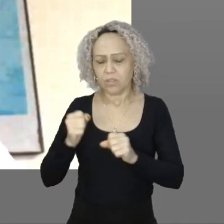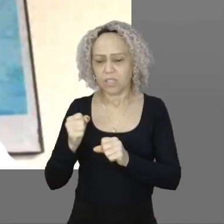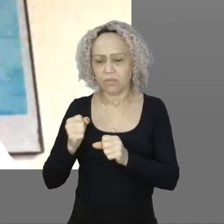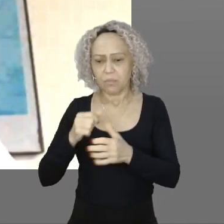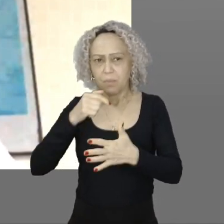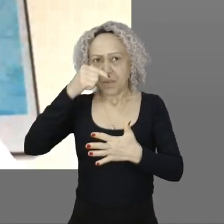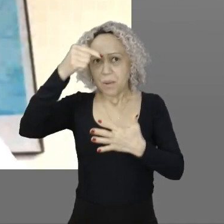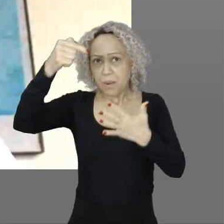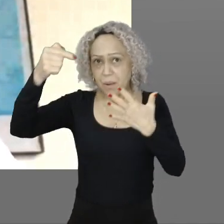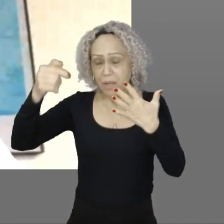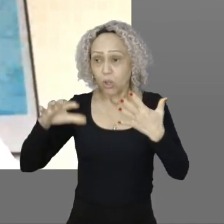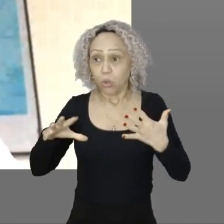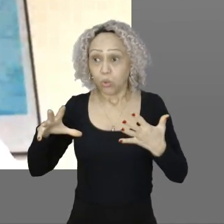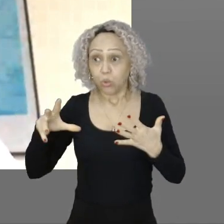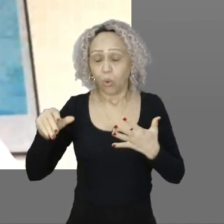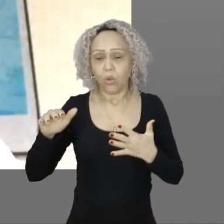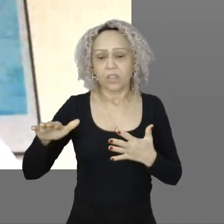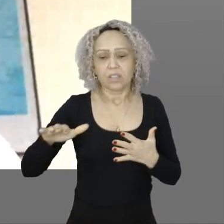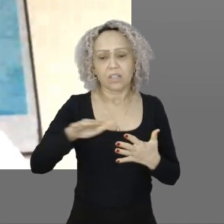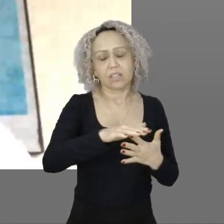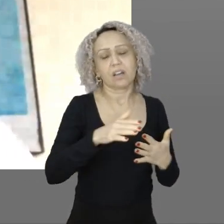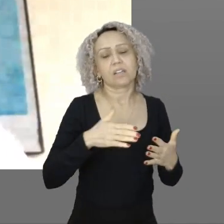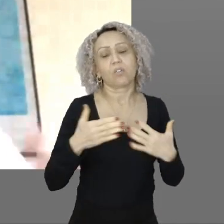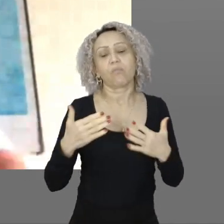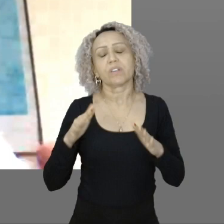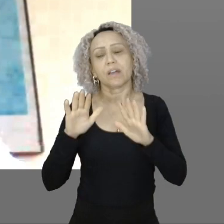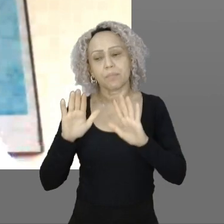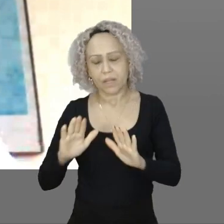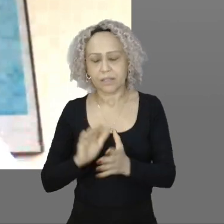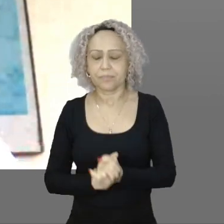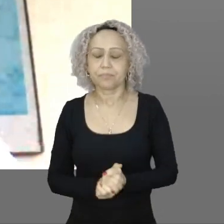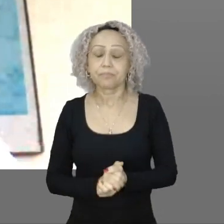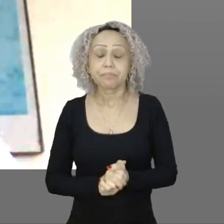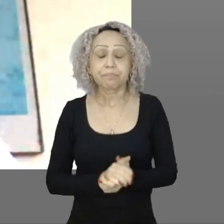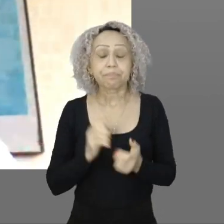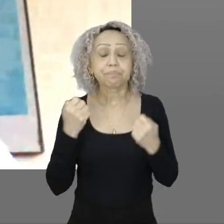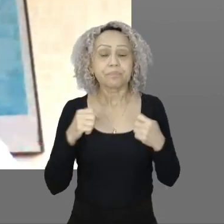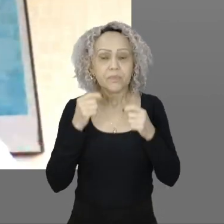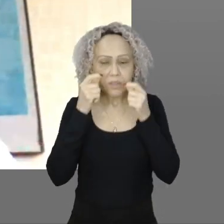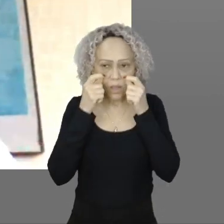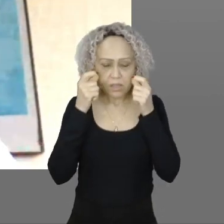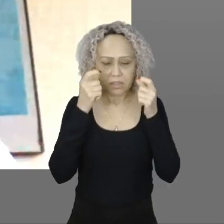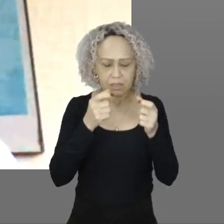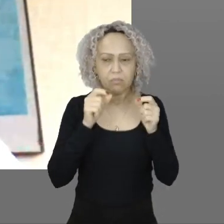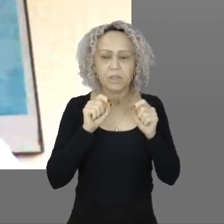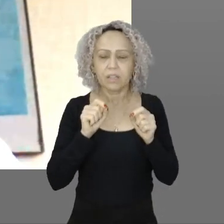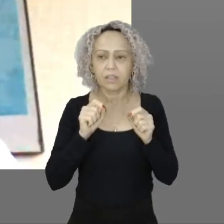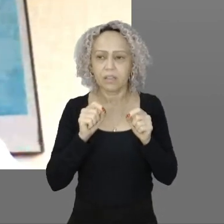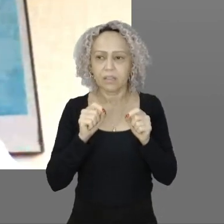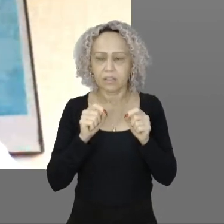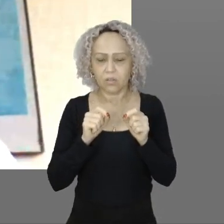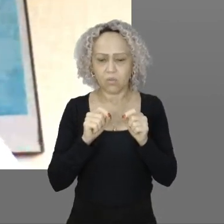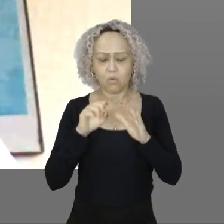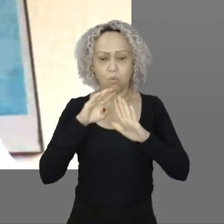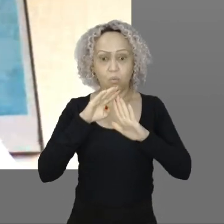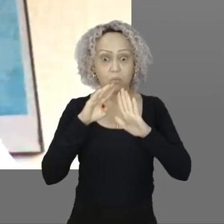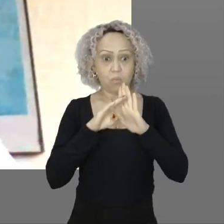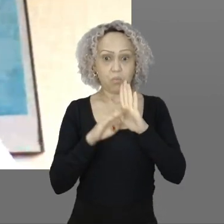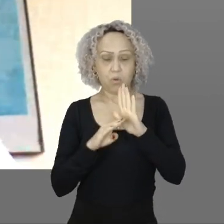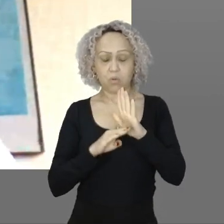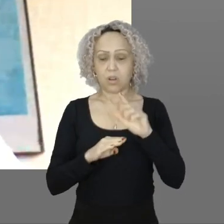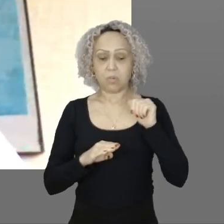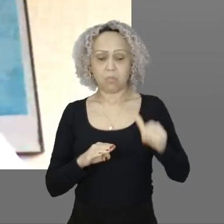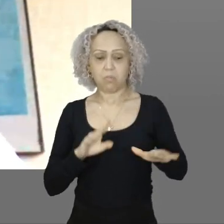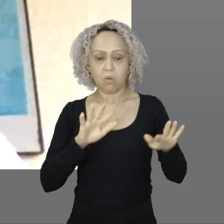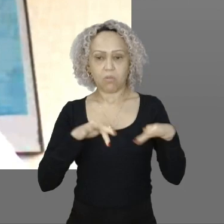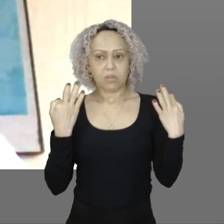por exemplo, né, para a retomada de um programa robusto do Bolsa